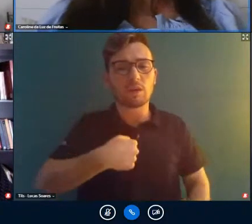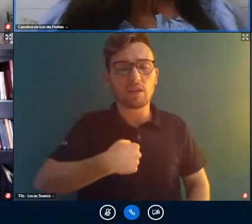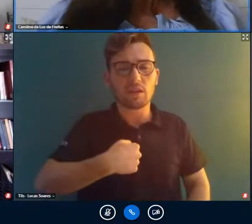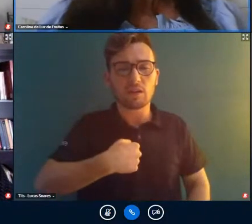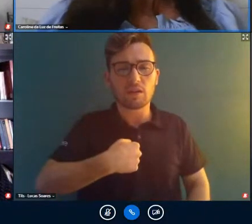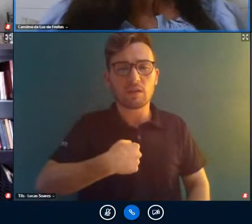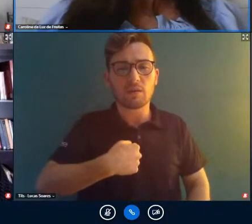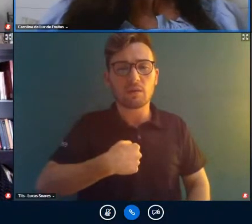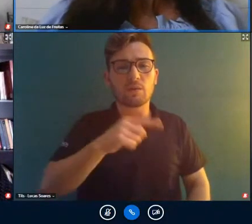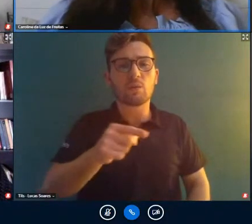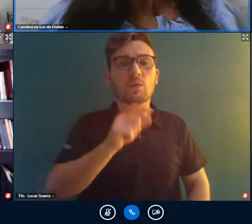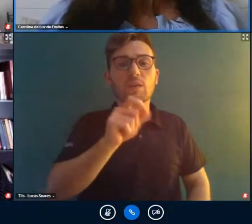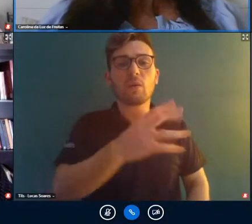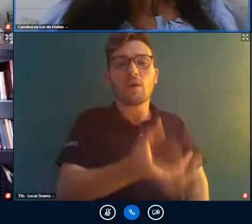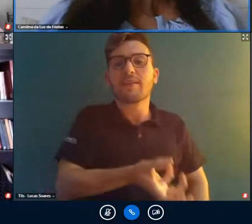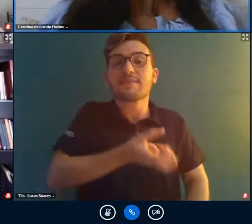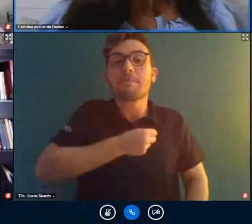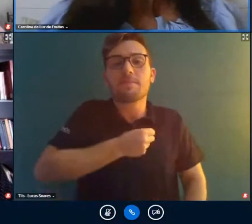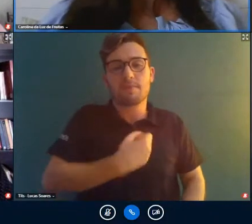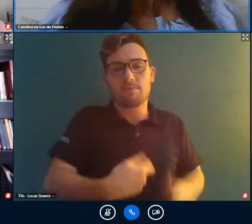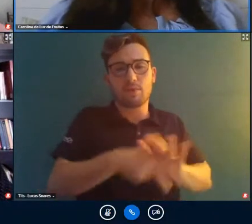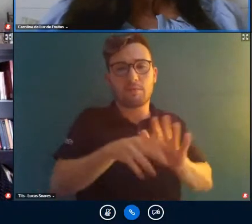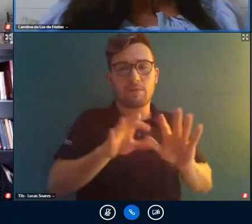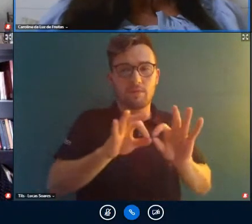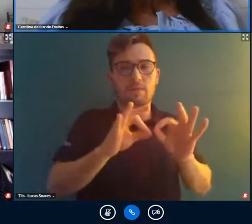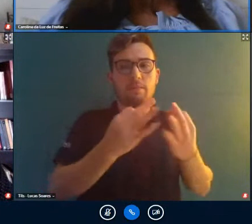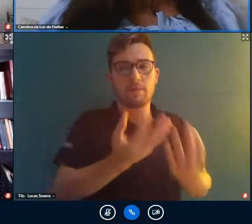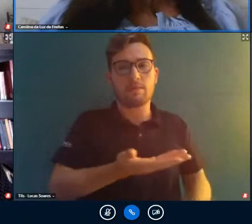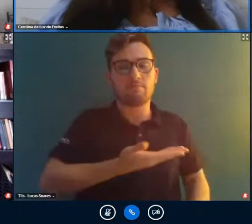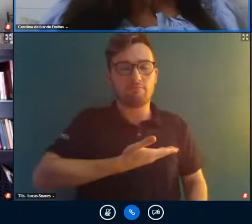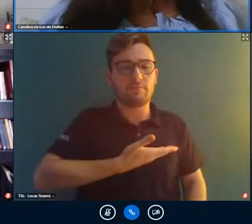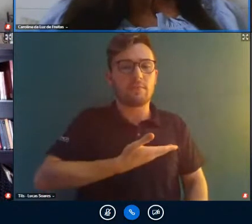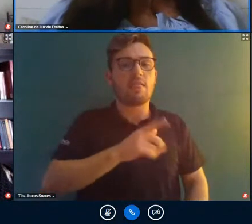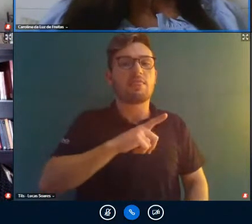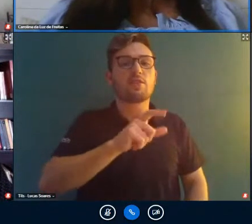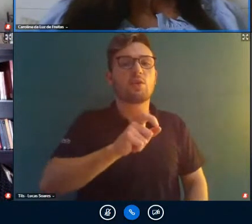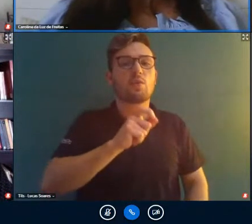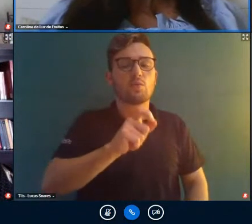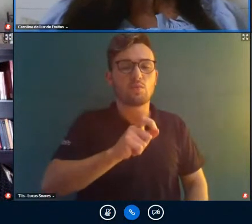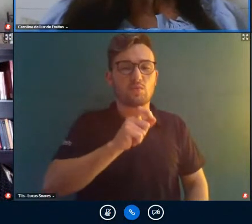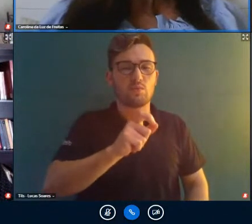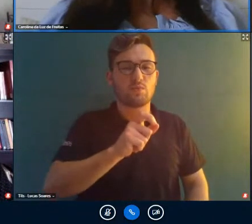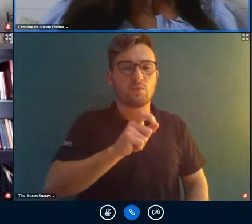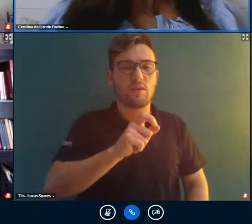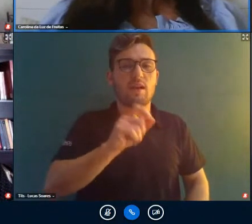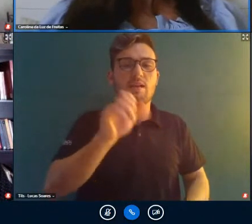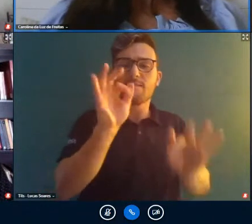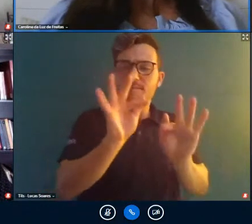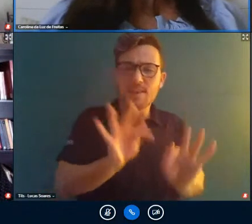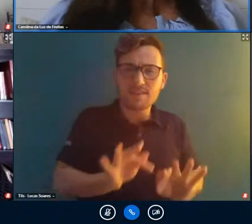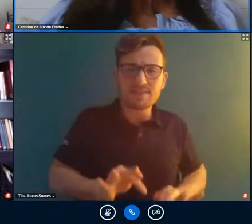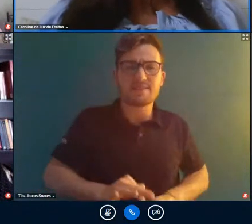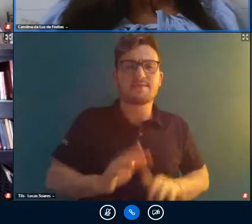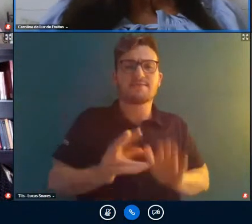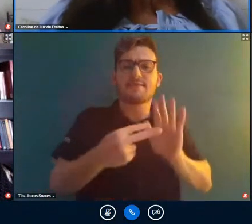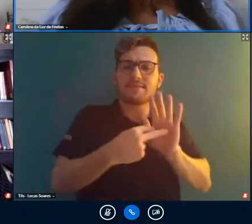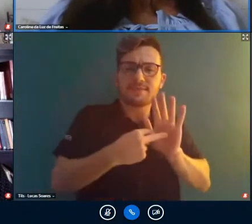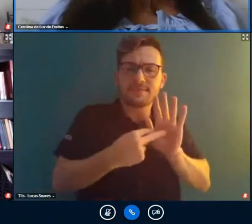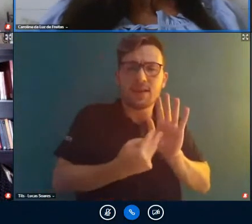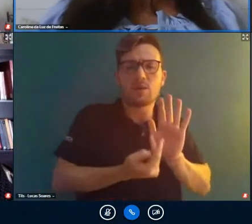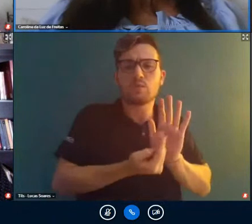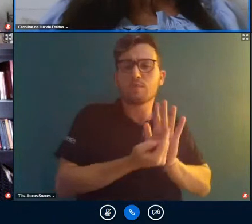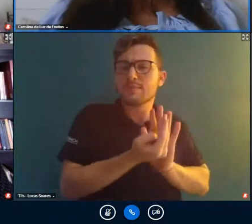o que eu recebi da família, né? Eu recebi muito carinho, eles foram muito queridos, muito atenciosos o tempo todo,